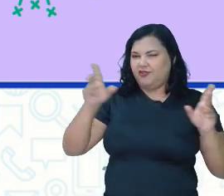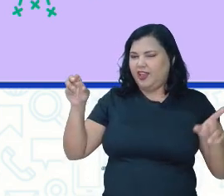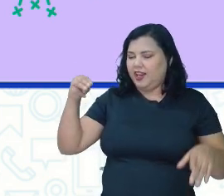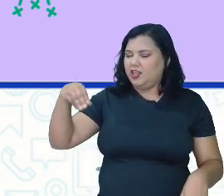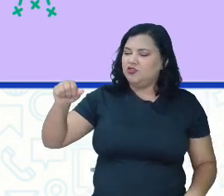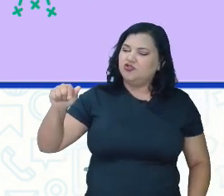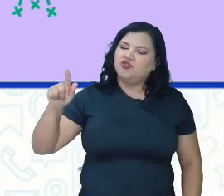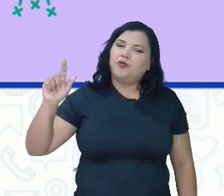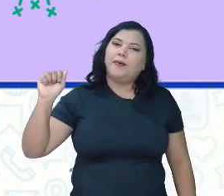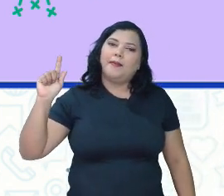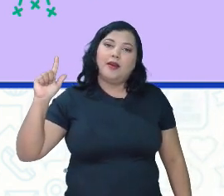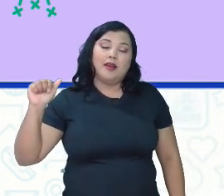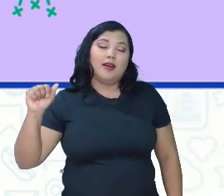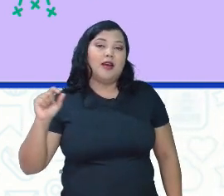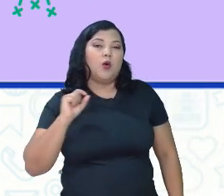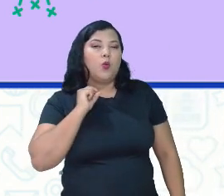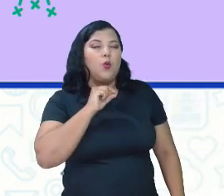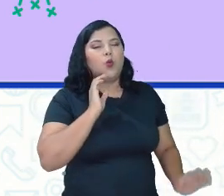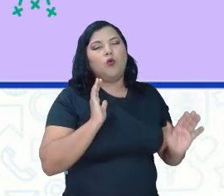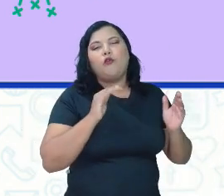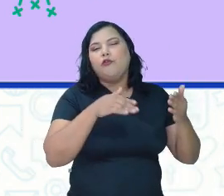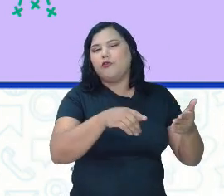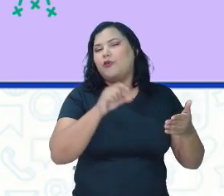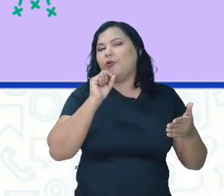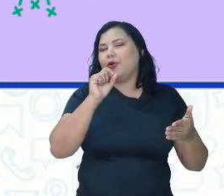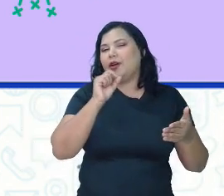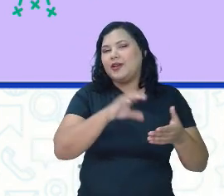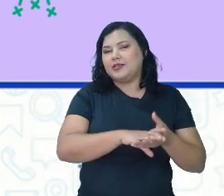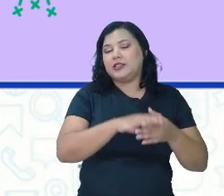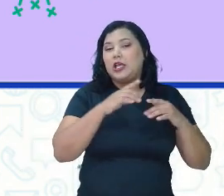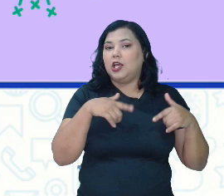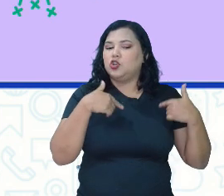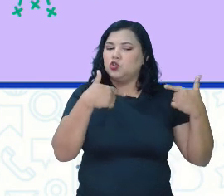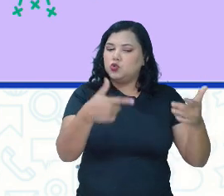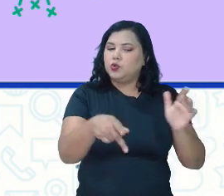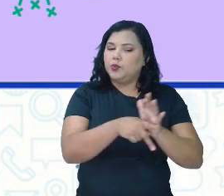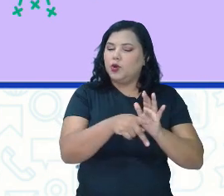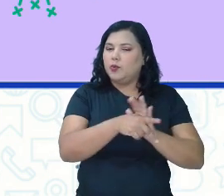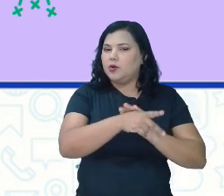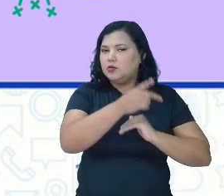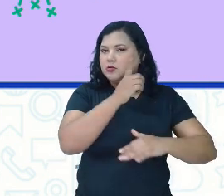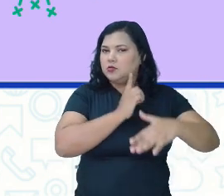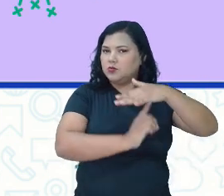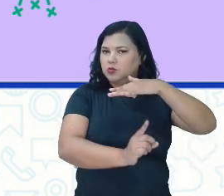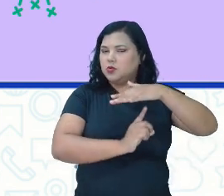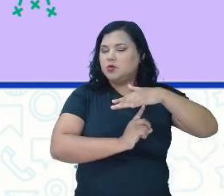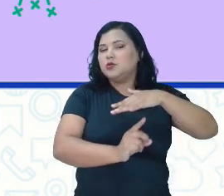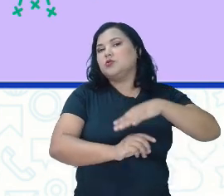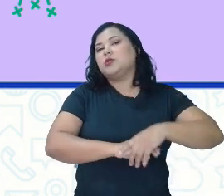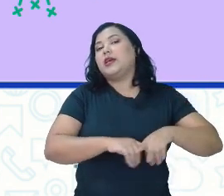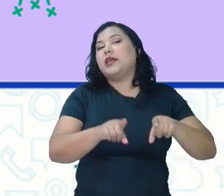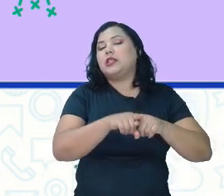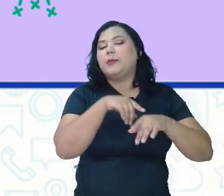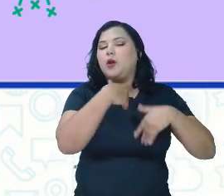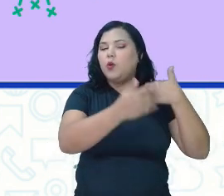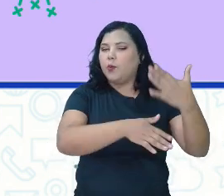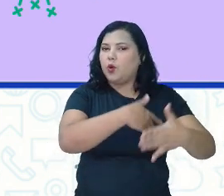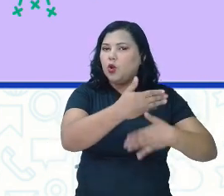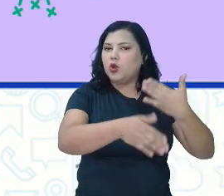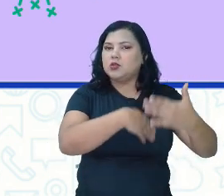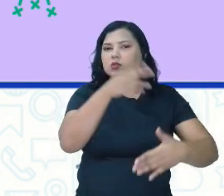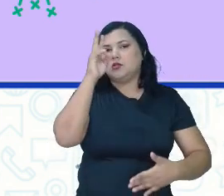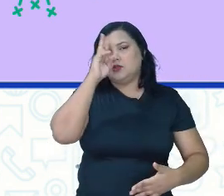dos mangás, o foco maior é dado à ação das personagens e ao andamento